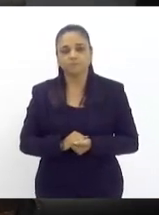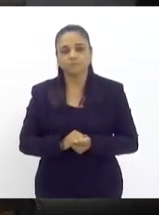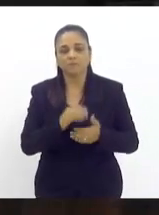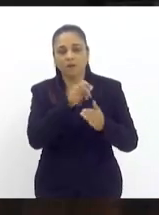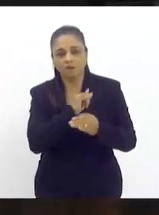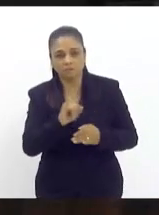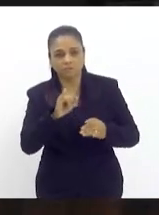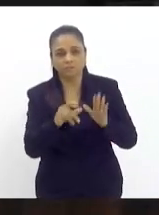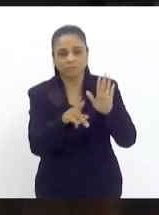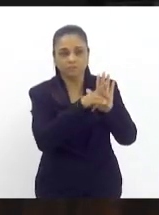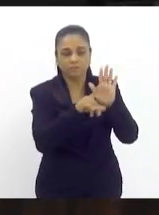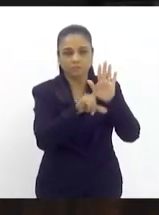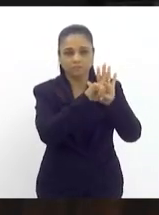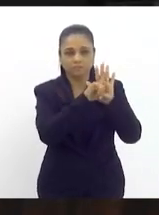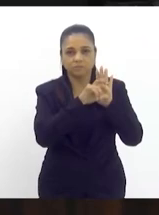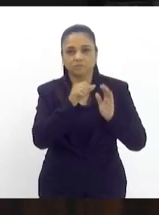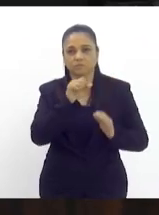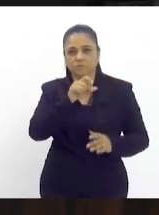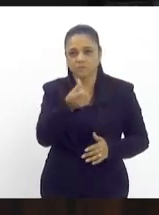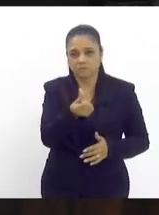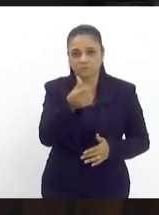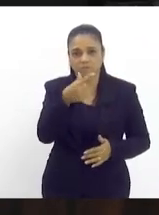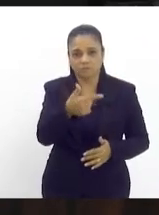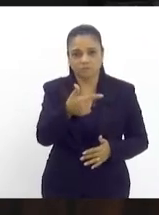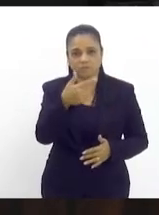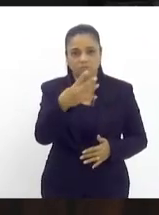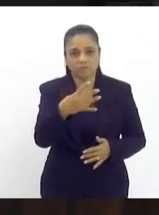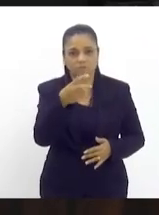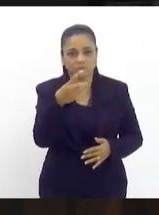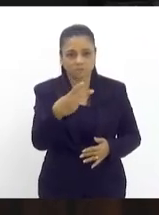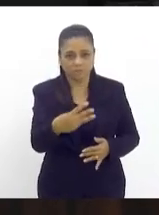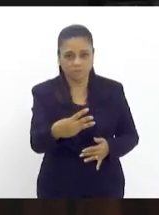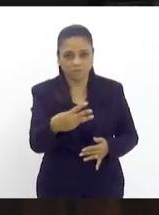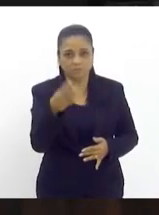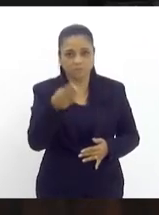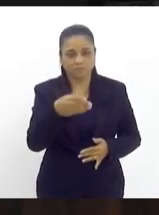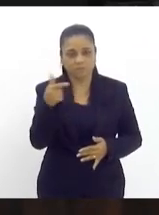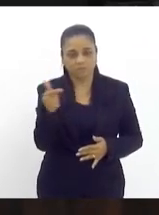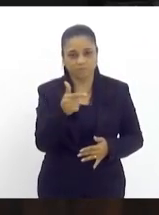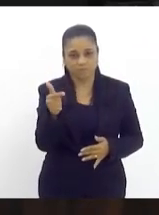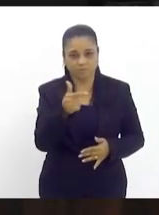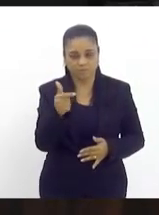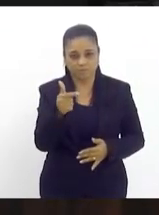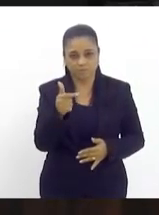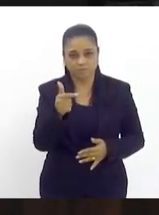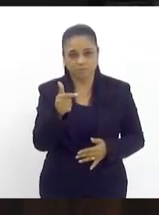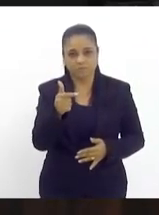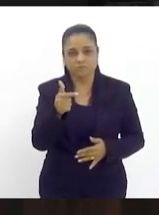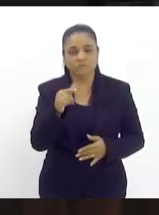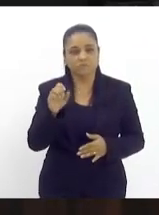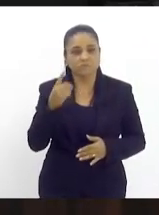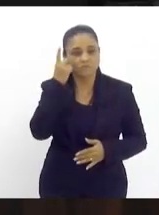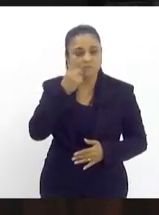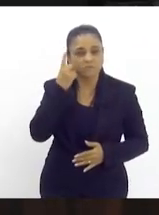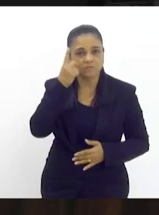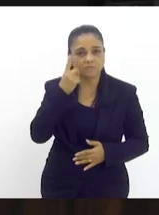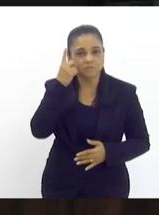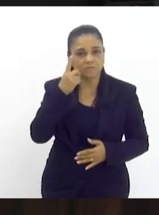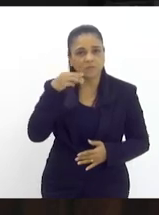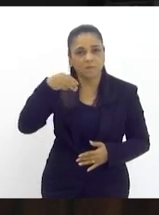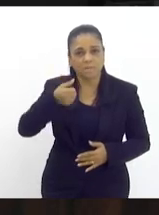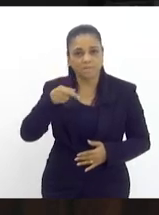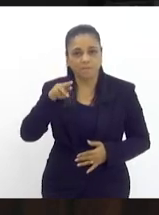anuncie o projeto de lei nº 6.243 2022 de autoria da deputada